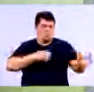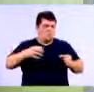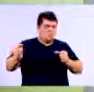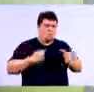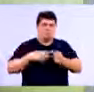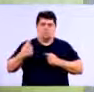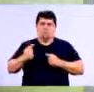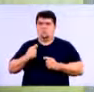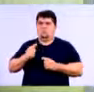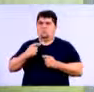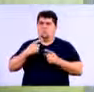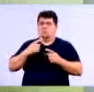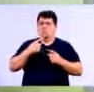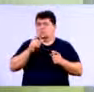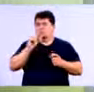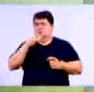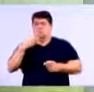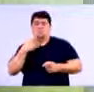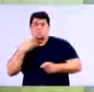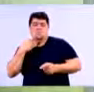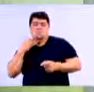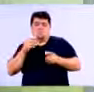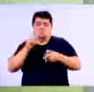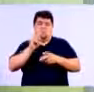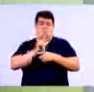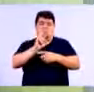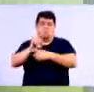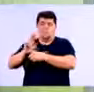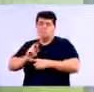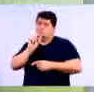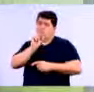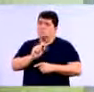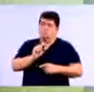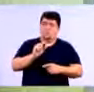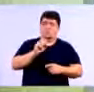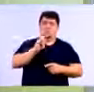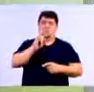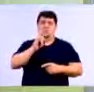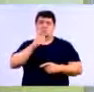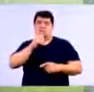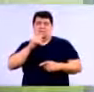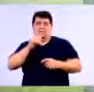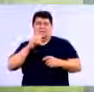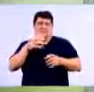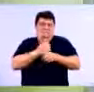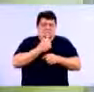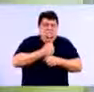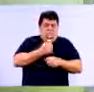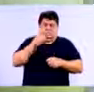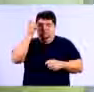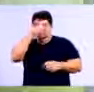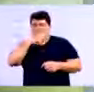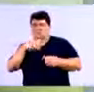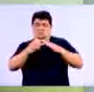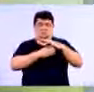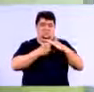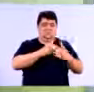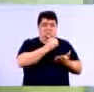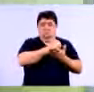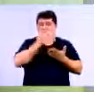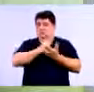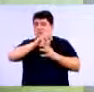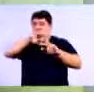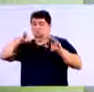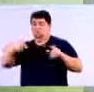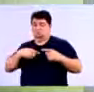Se pouco o banco empresta, ele deixa de fomentar na economia. Se essa economia não é fomentada, as empresas não contratam. E se as empresas